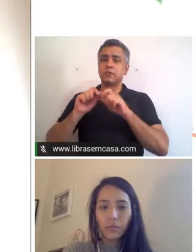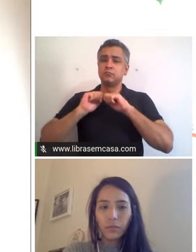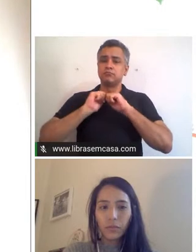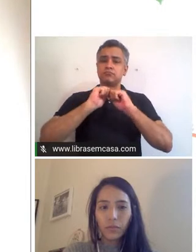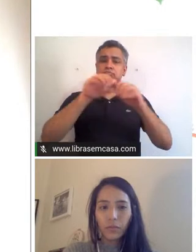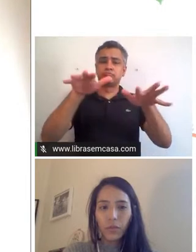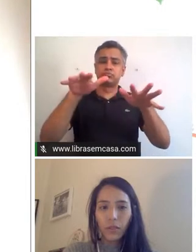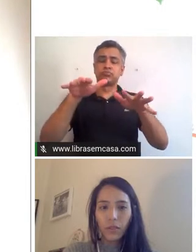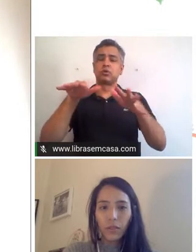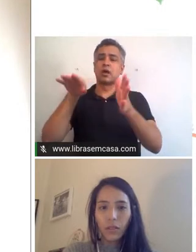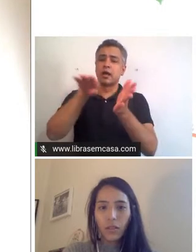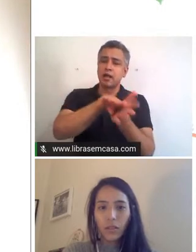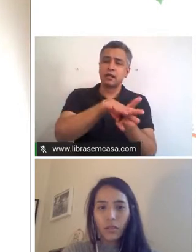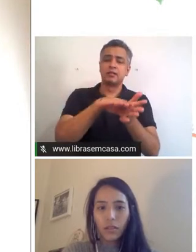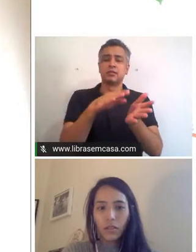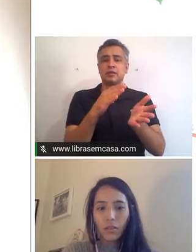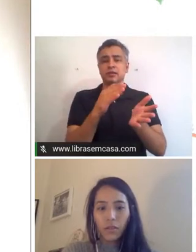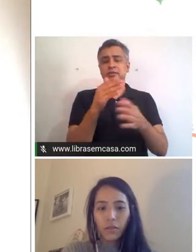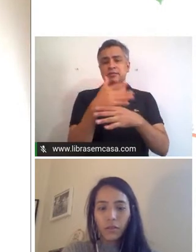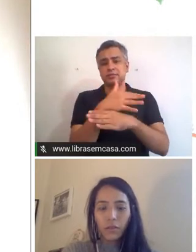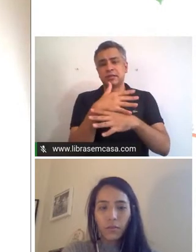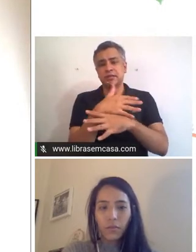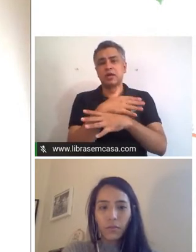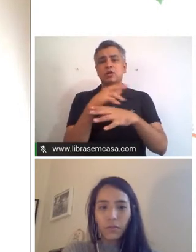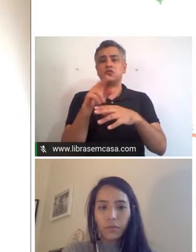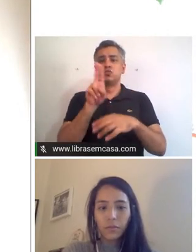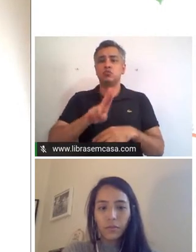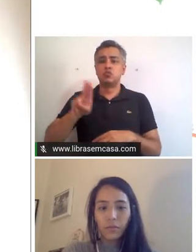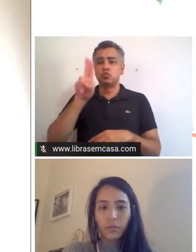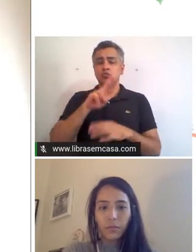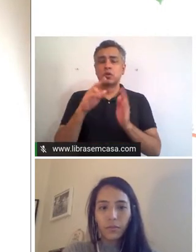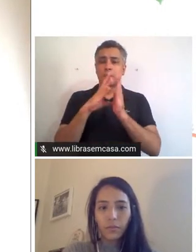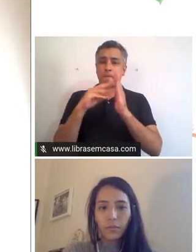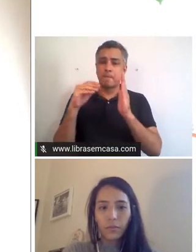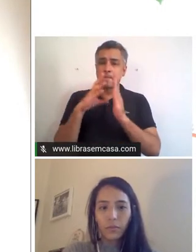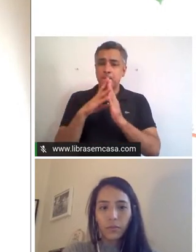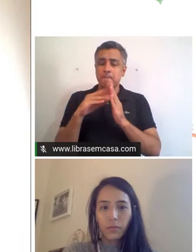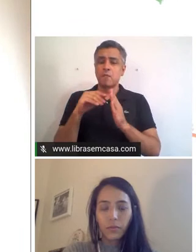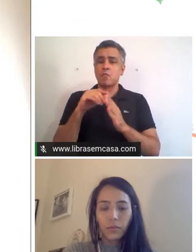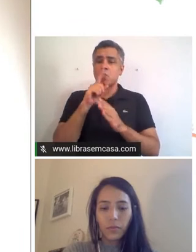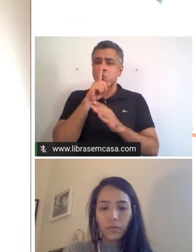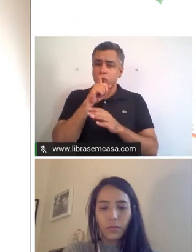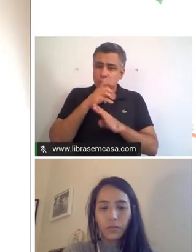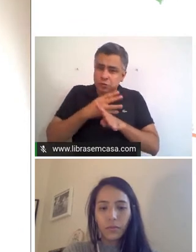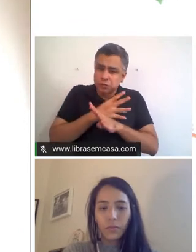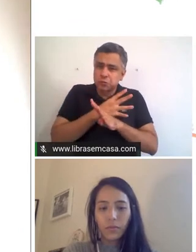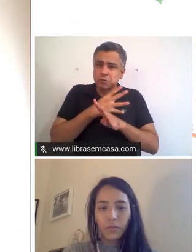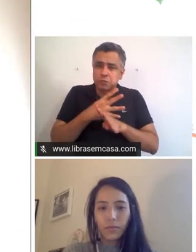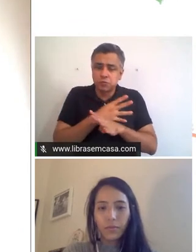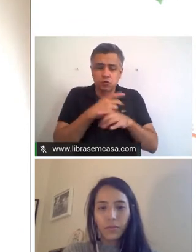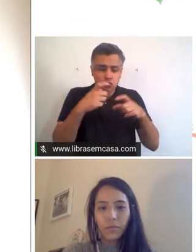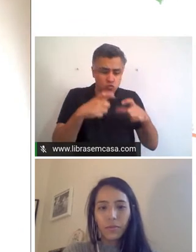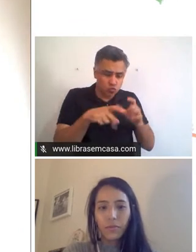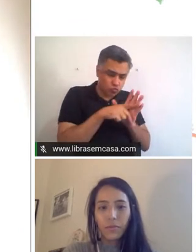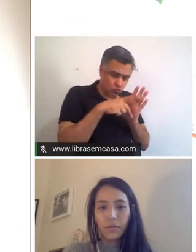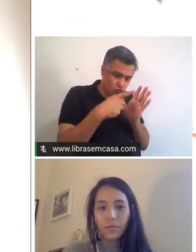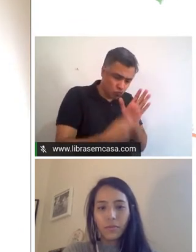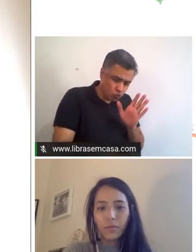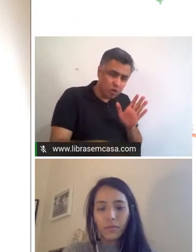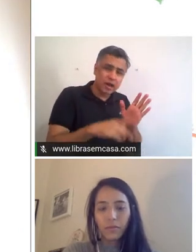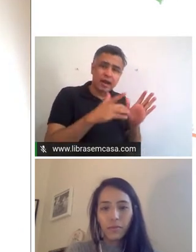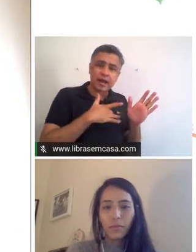a partir de modelos que sejam mais resilientes, locais e que garantam alimentos saudáveis